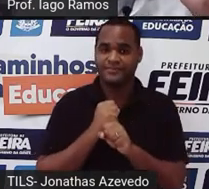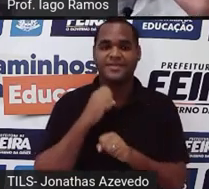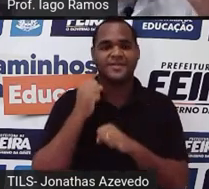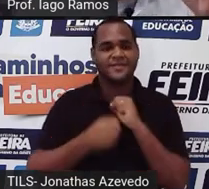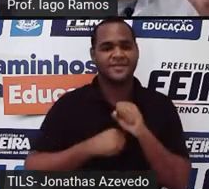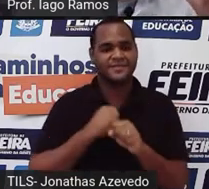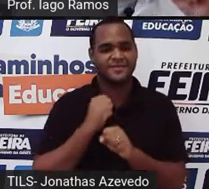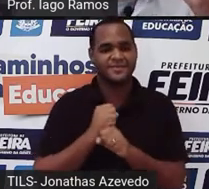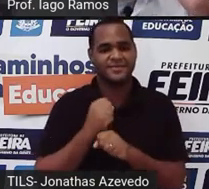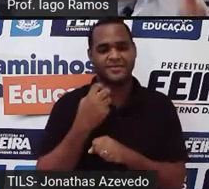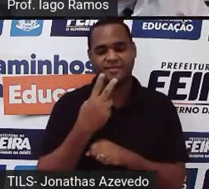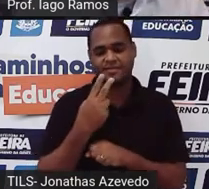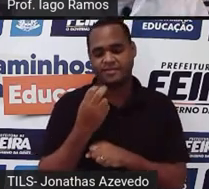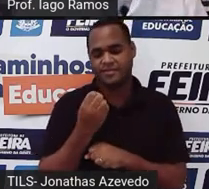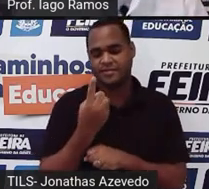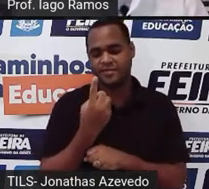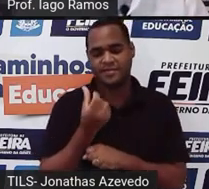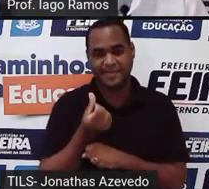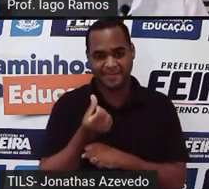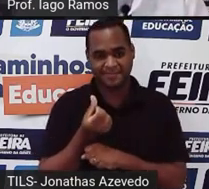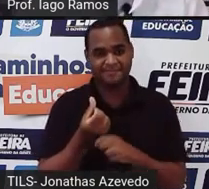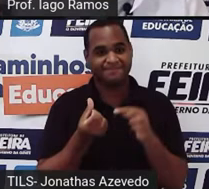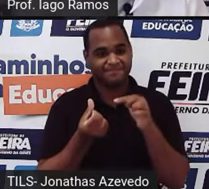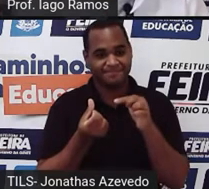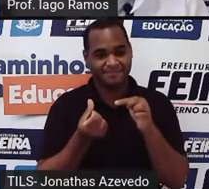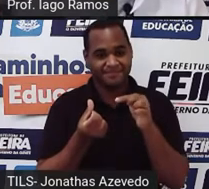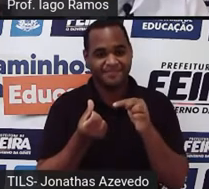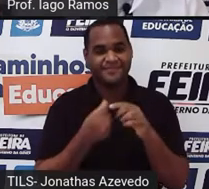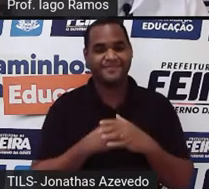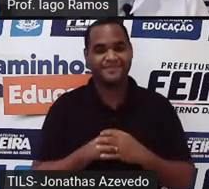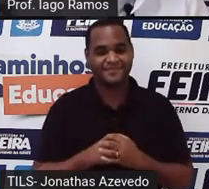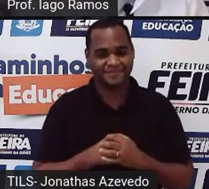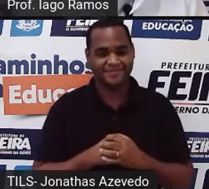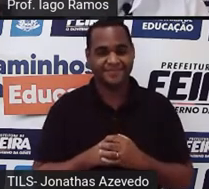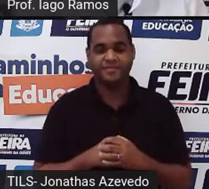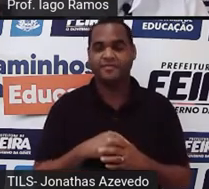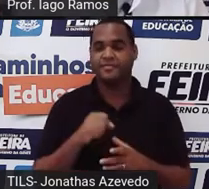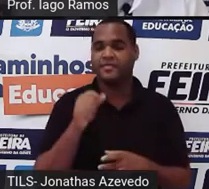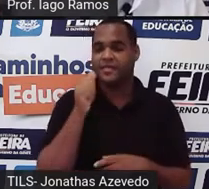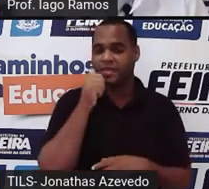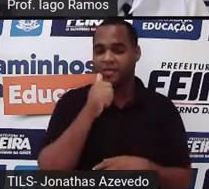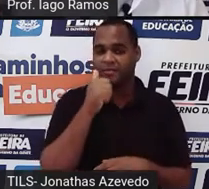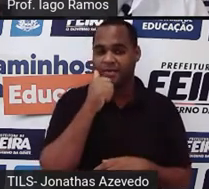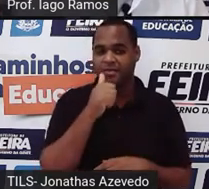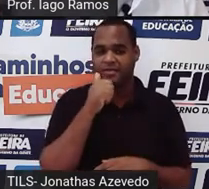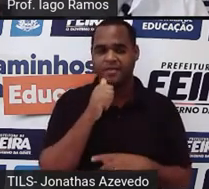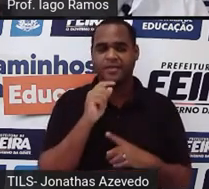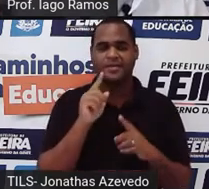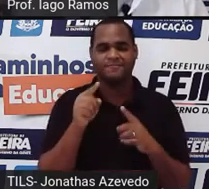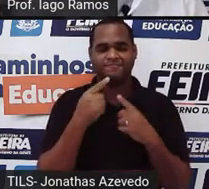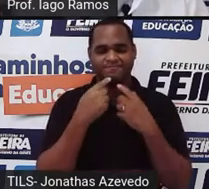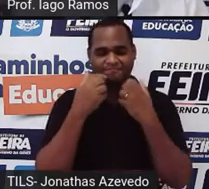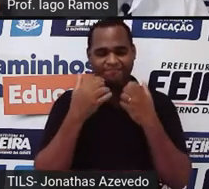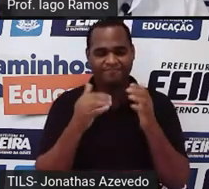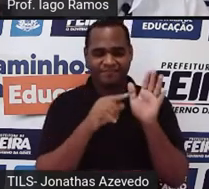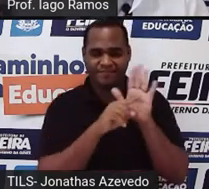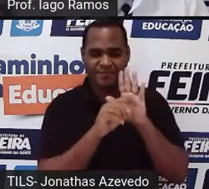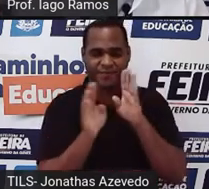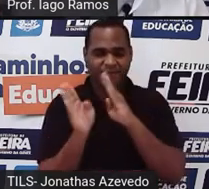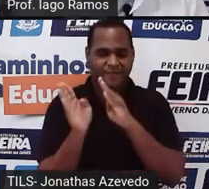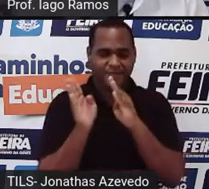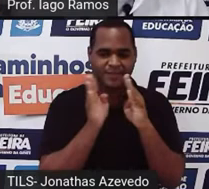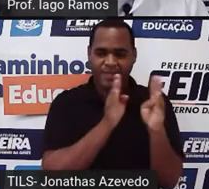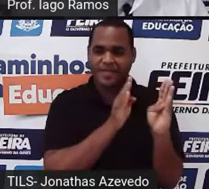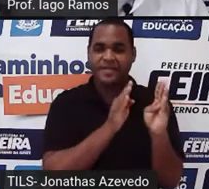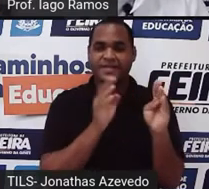no ano de 2016, tá? A vida de Katherine Johnson, ela foi contada no filme com